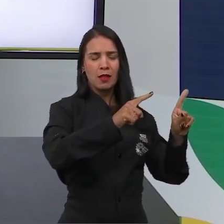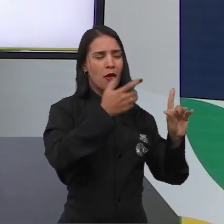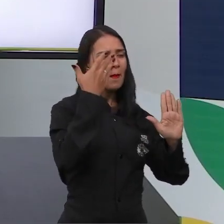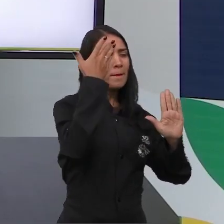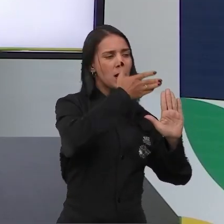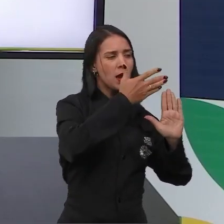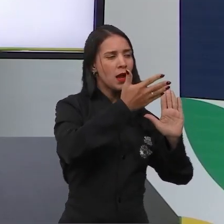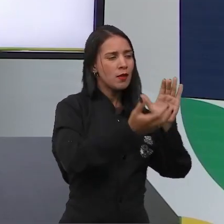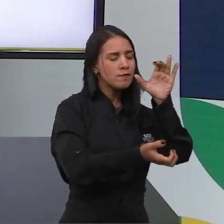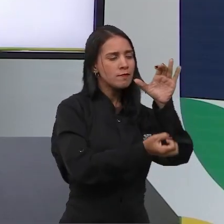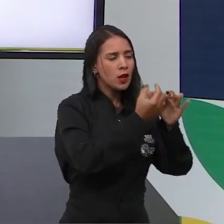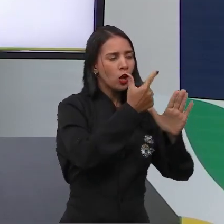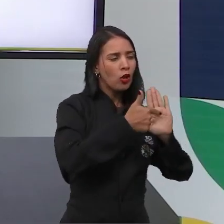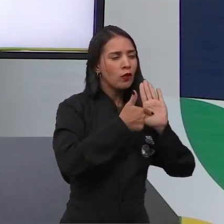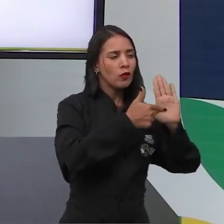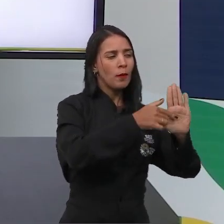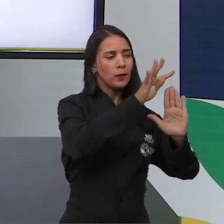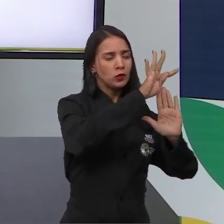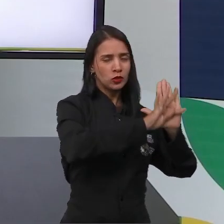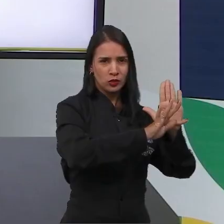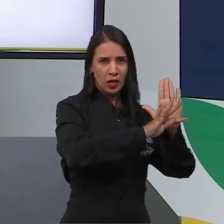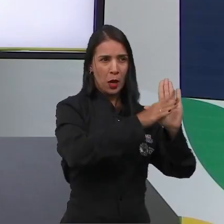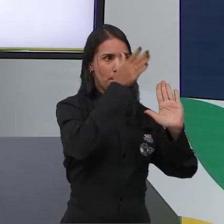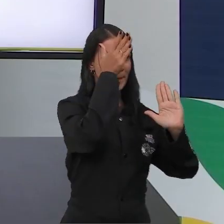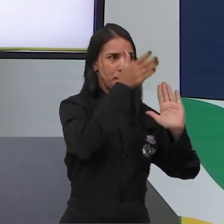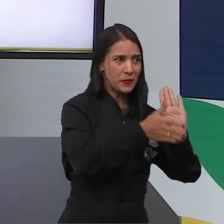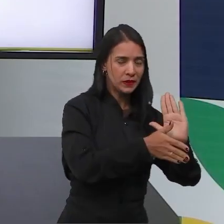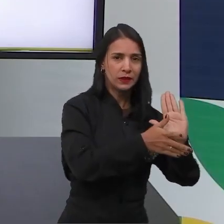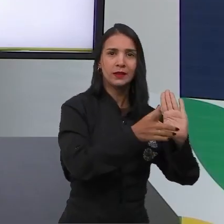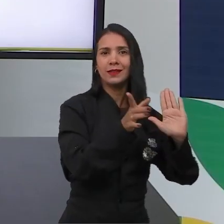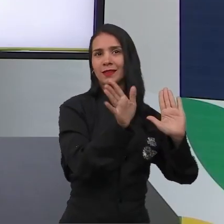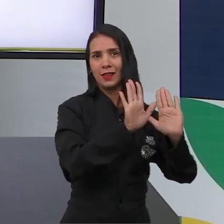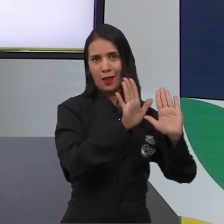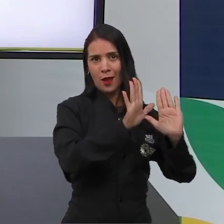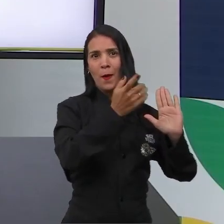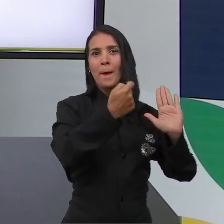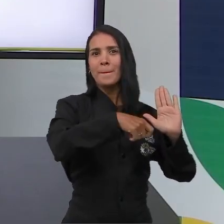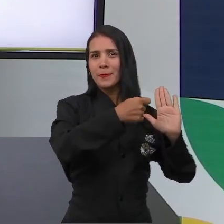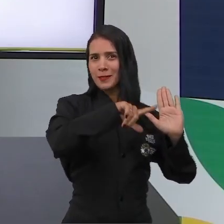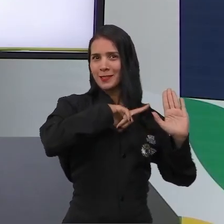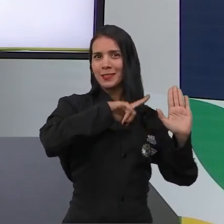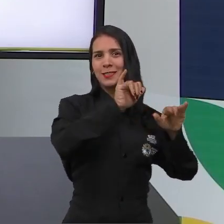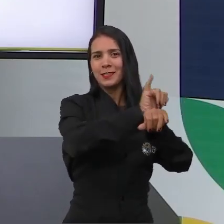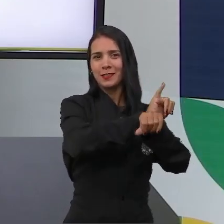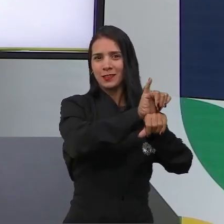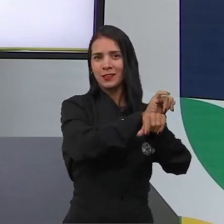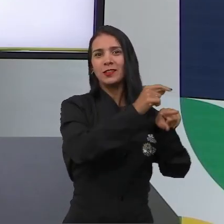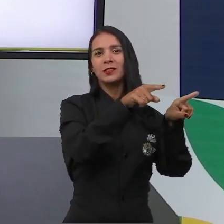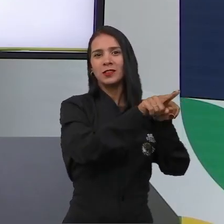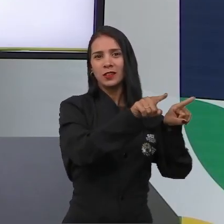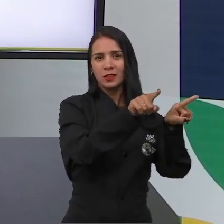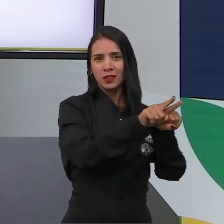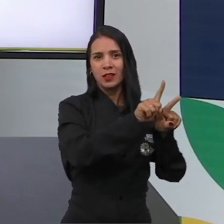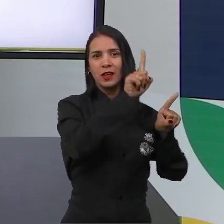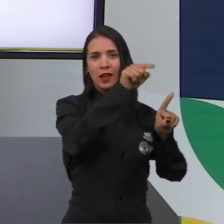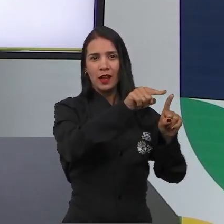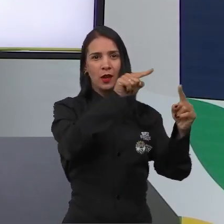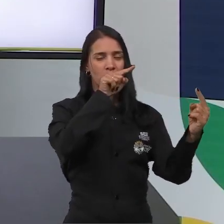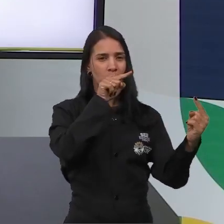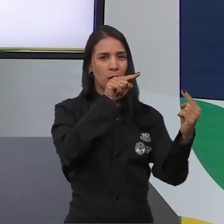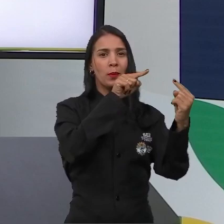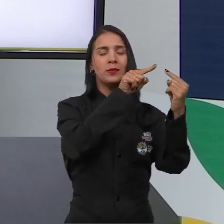de uma maneira mais indireta. Por isso que é importante a gente observar esse caráter objetivo aí,